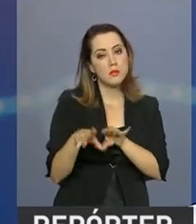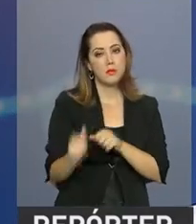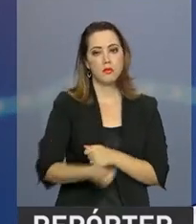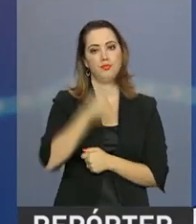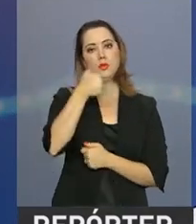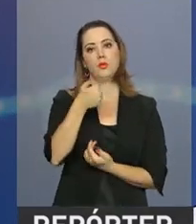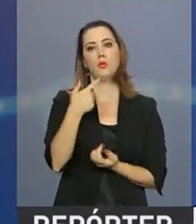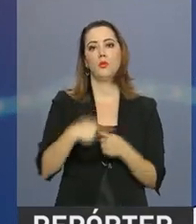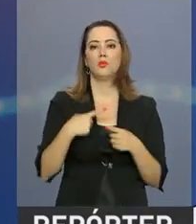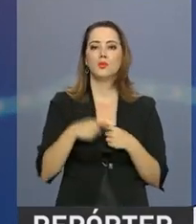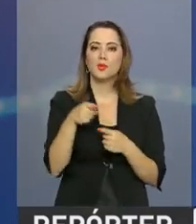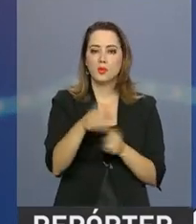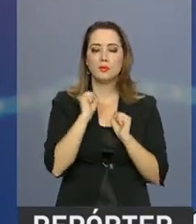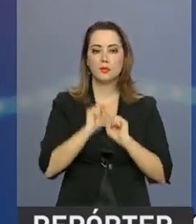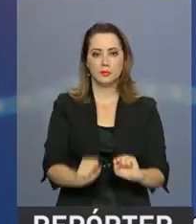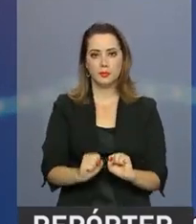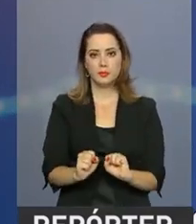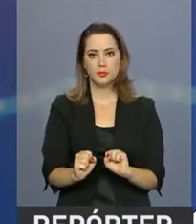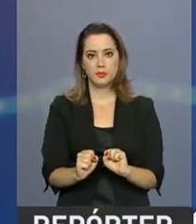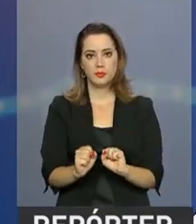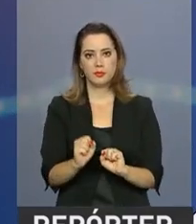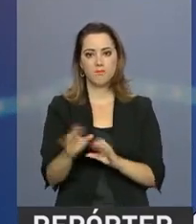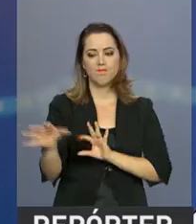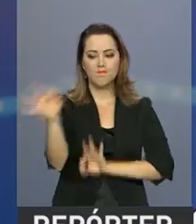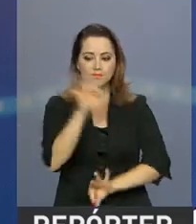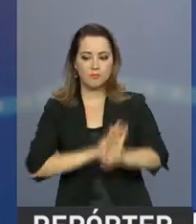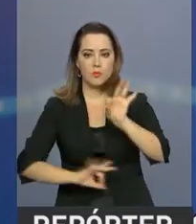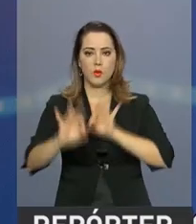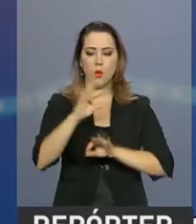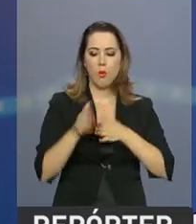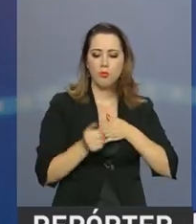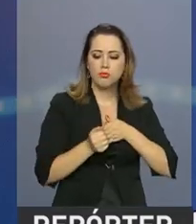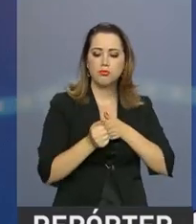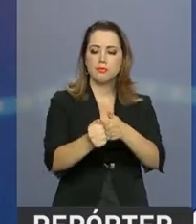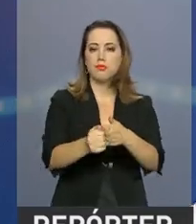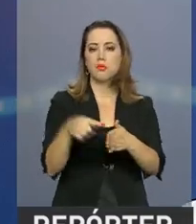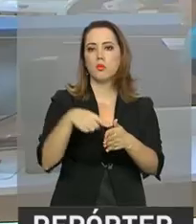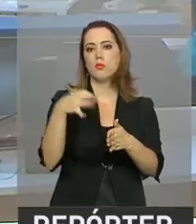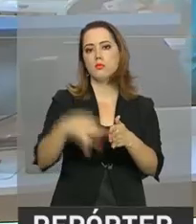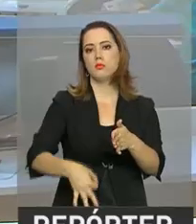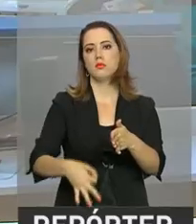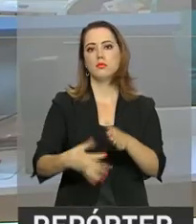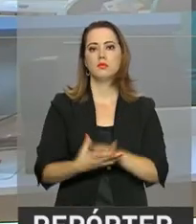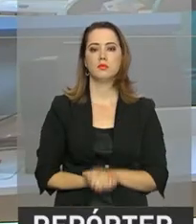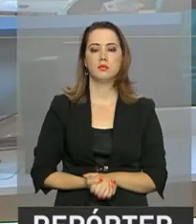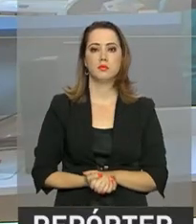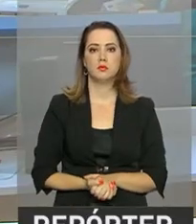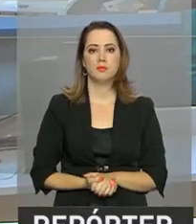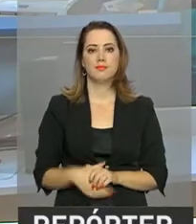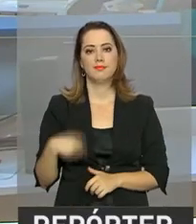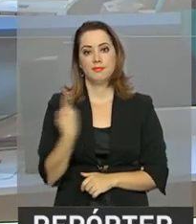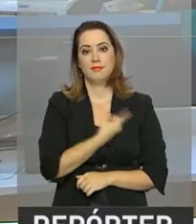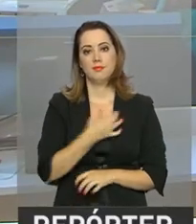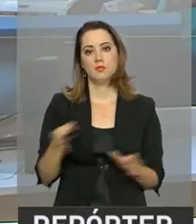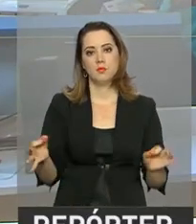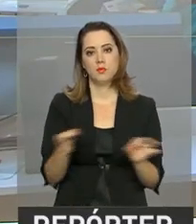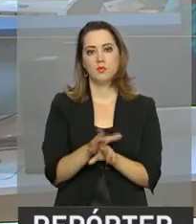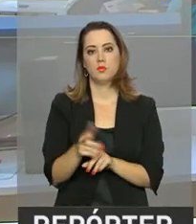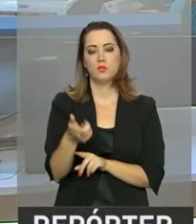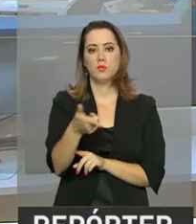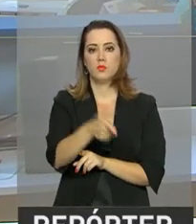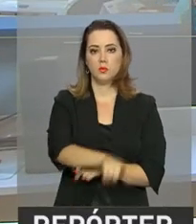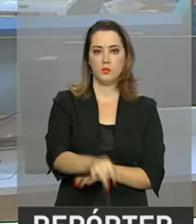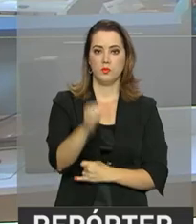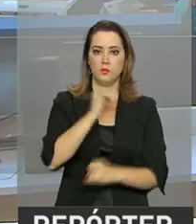melhor porque aí você consegue eh organizar guiar o menino para onde ele tem que ir e nós ficamos por aqui voltamos a